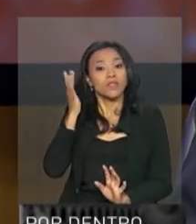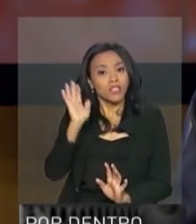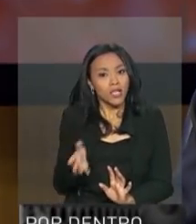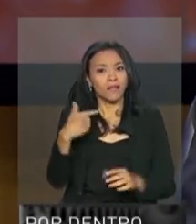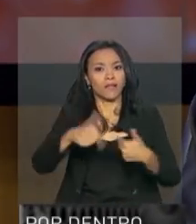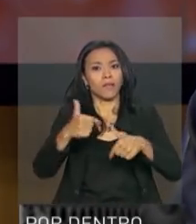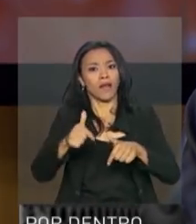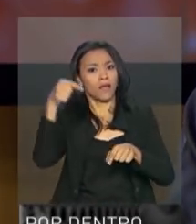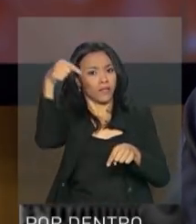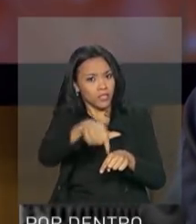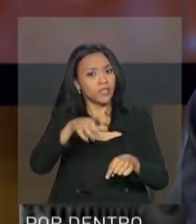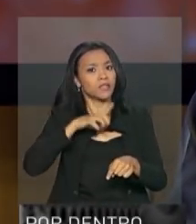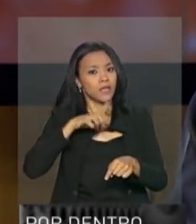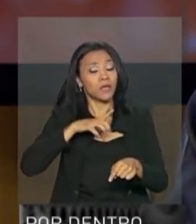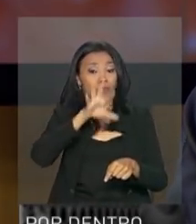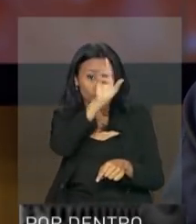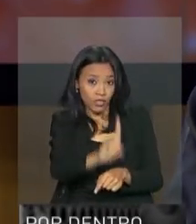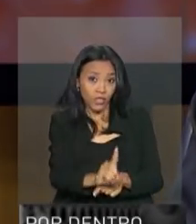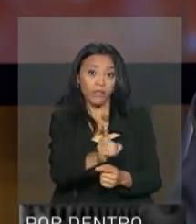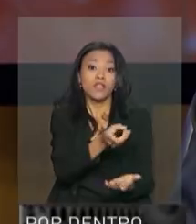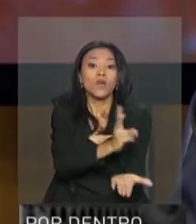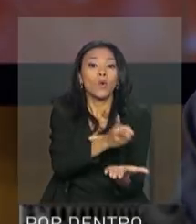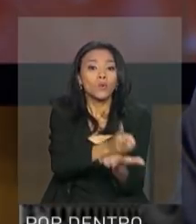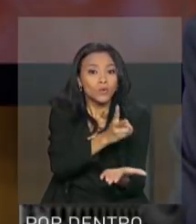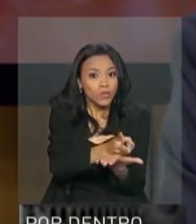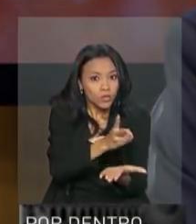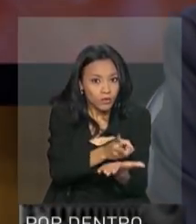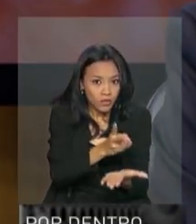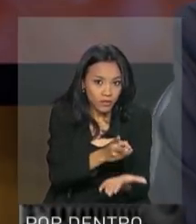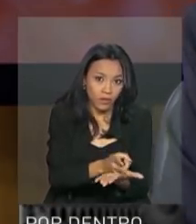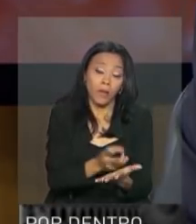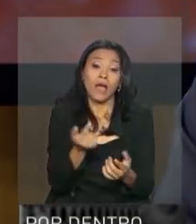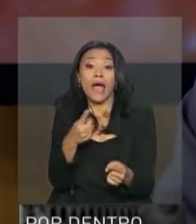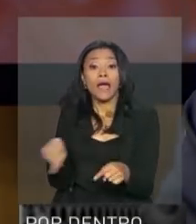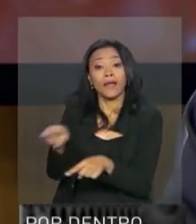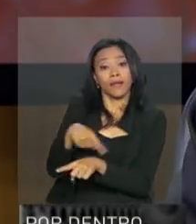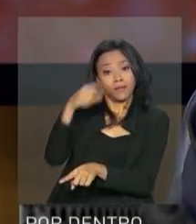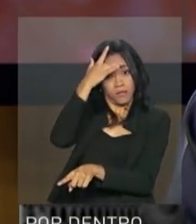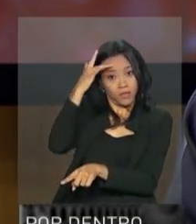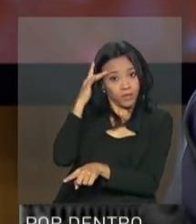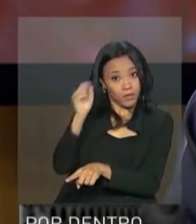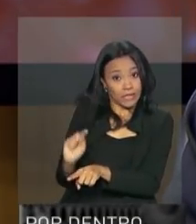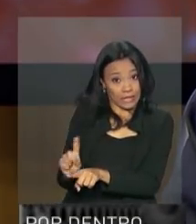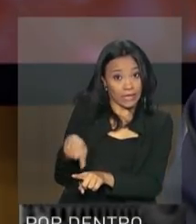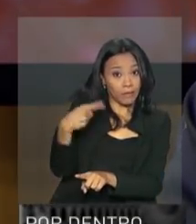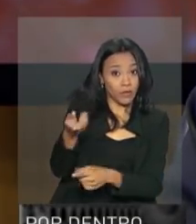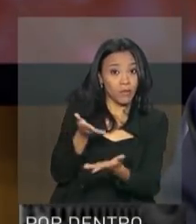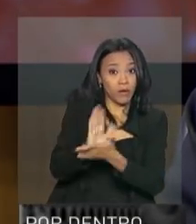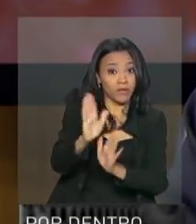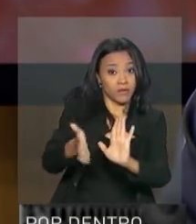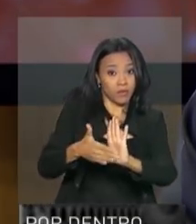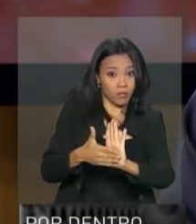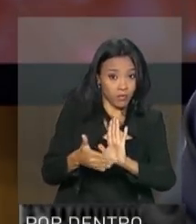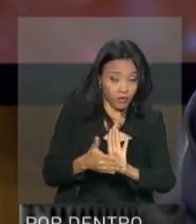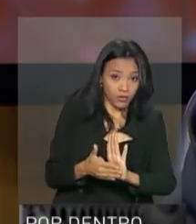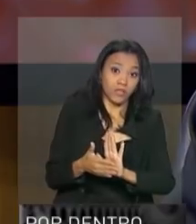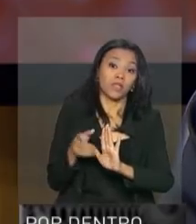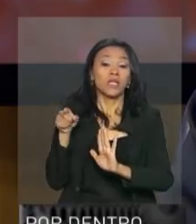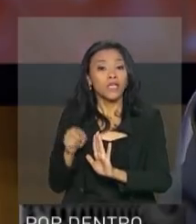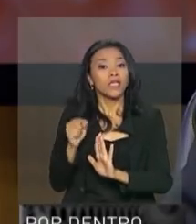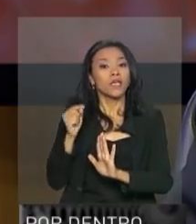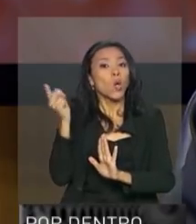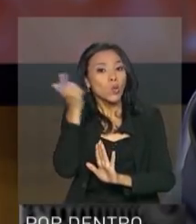situação terão o direito adquirido e continuarão convertendo o tempo. Para aquelas pessoas, depois da aprovação da PEC, que consigam